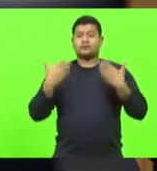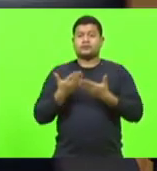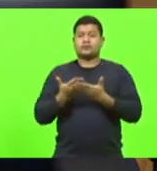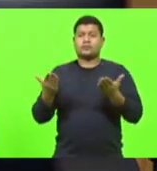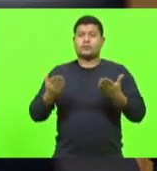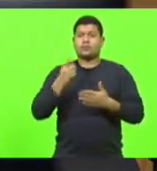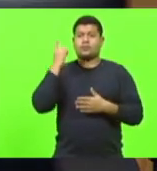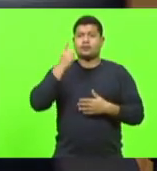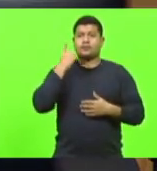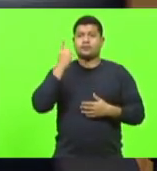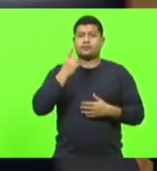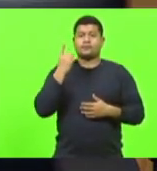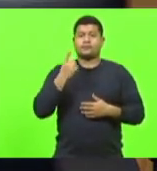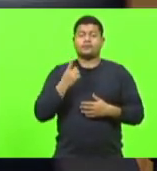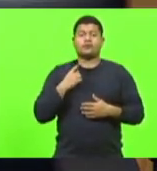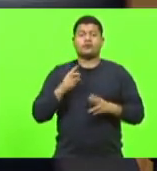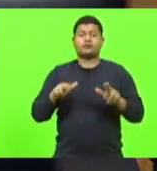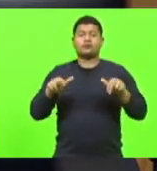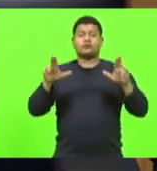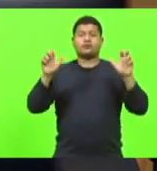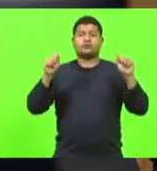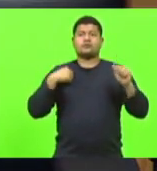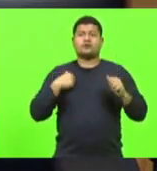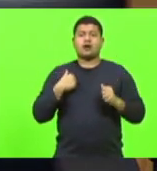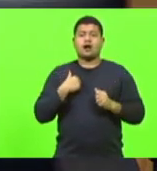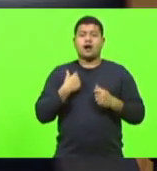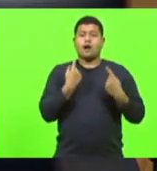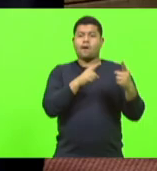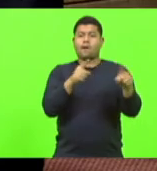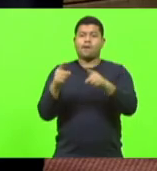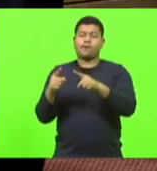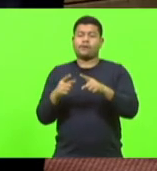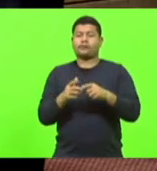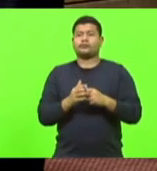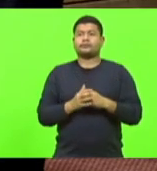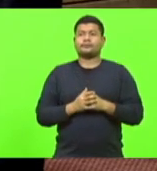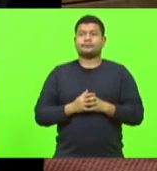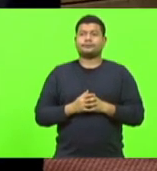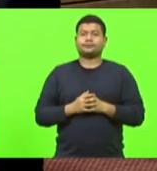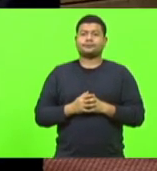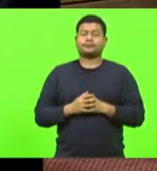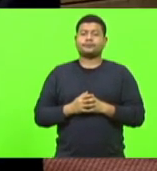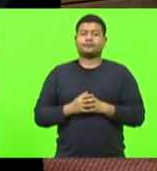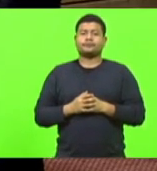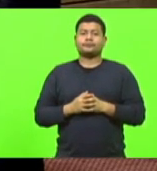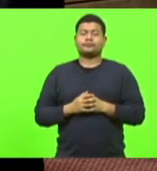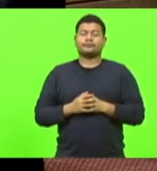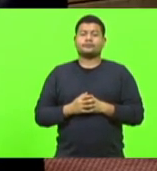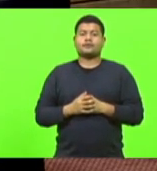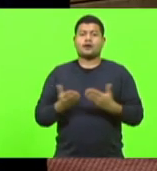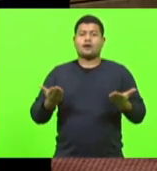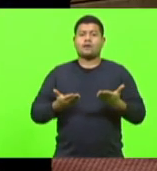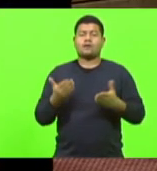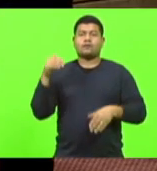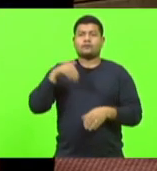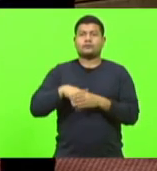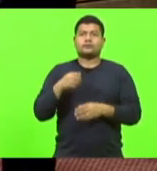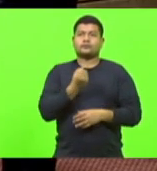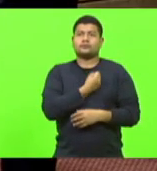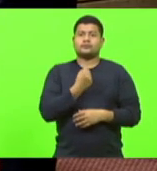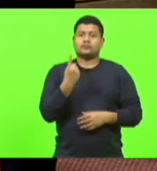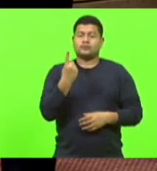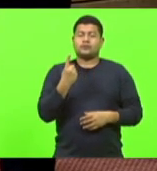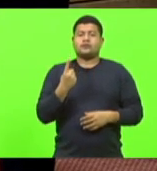que jamais quis de alguma forma ofender quem quer que seja aqui no Parlamento obrigado quem volta um votar a favor da PEC que em volta